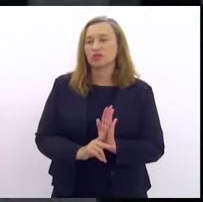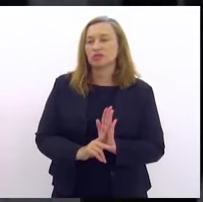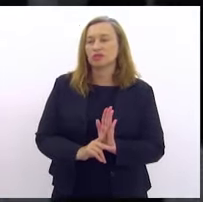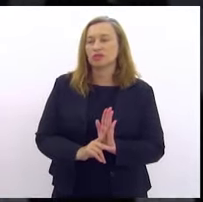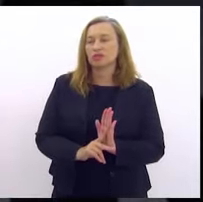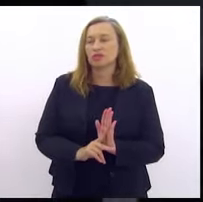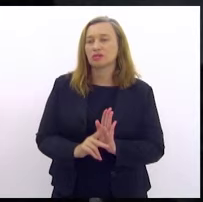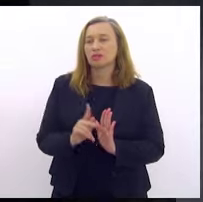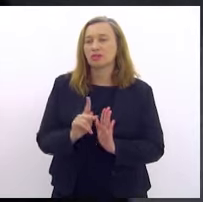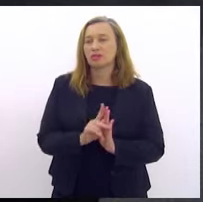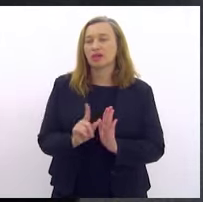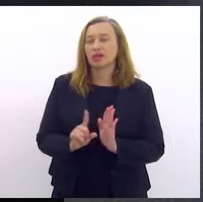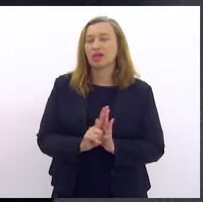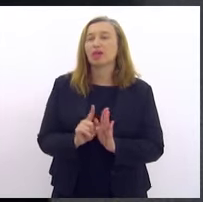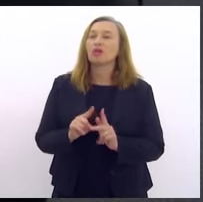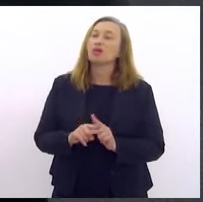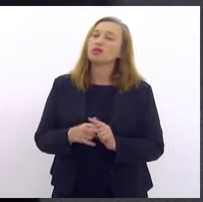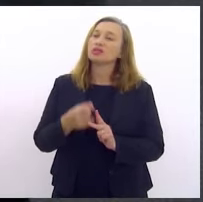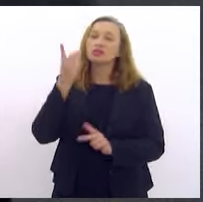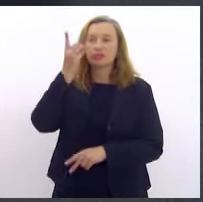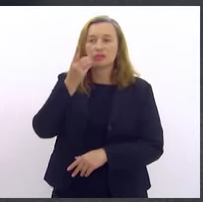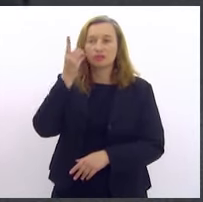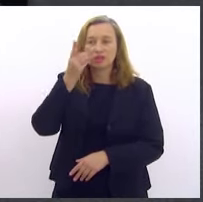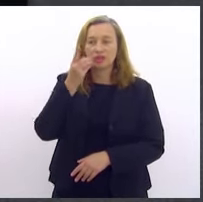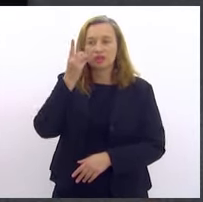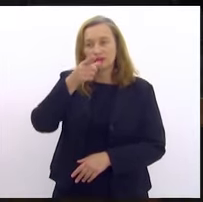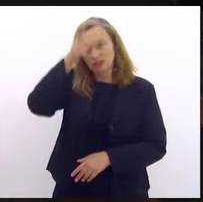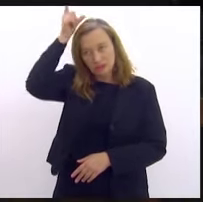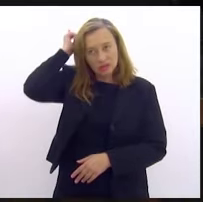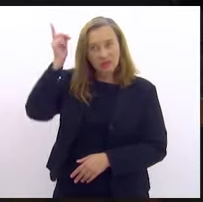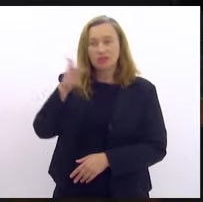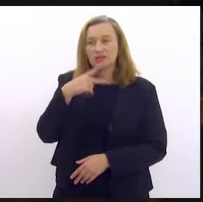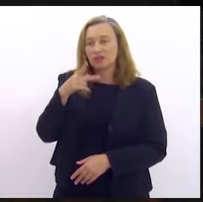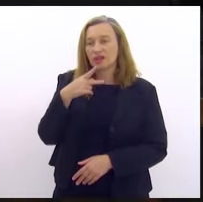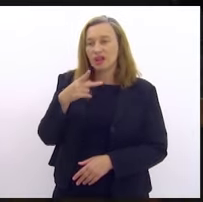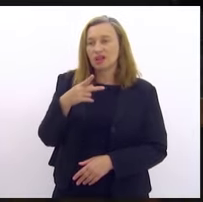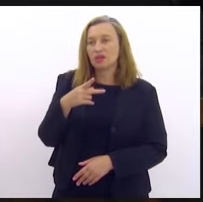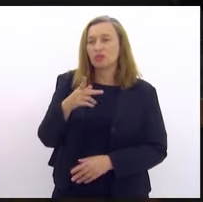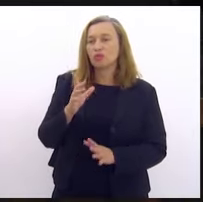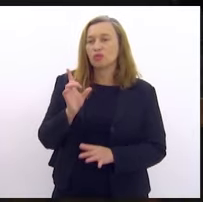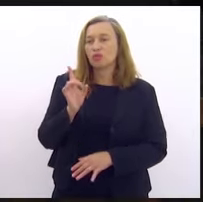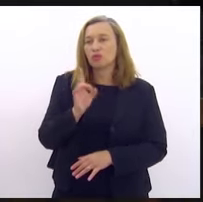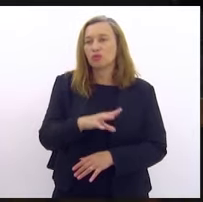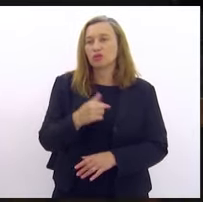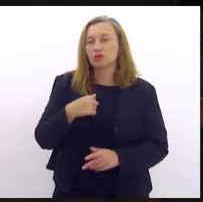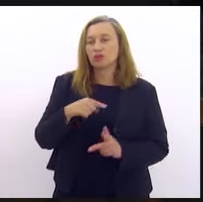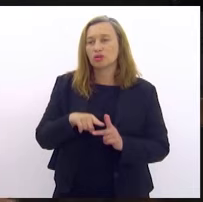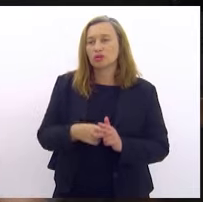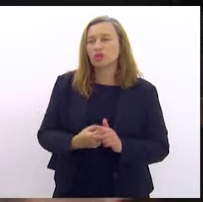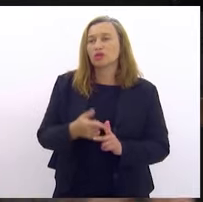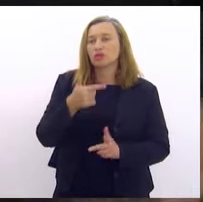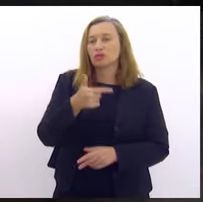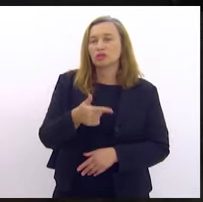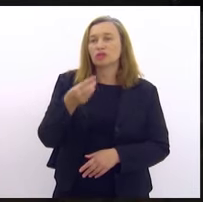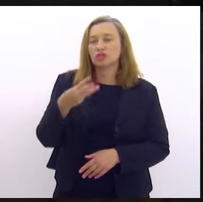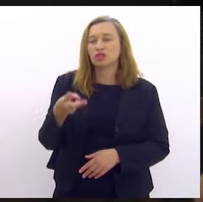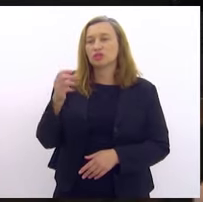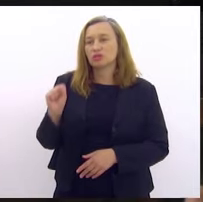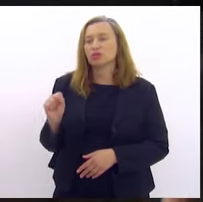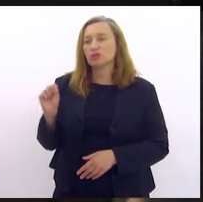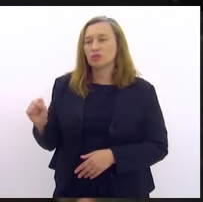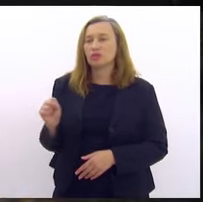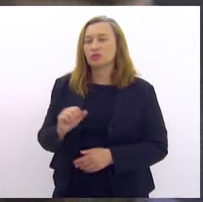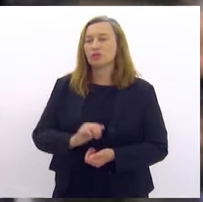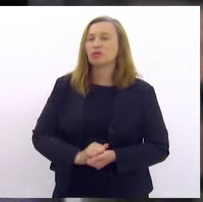aos seguintes PLs. Só uma correção, deputado Luiz Paulo. Eu cantei o penúltimo, mas tinha sido retirado. Tá? Estou corrigindo aí o 2388. Para consignar.